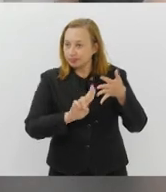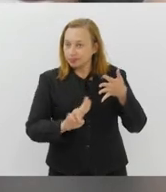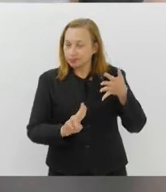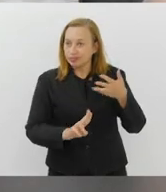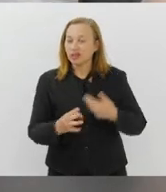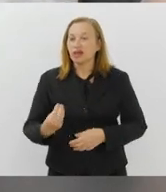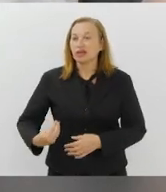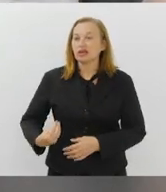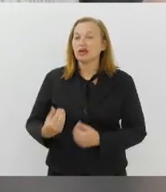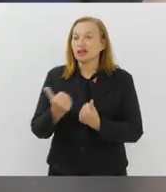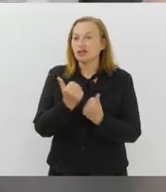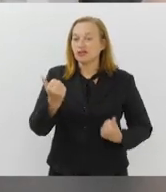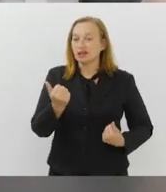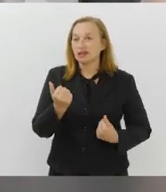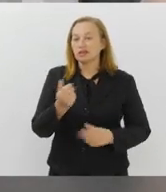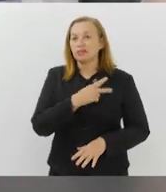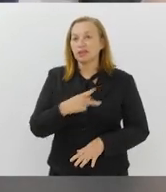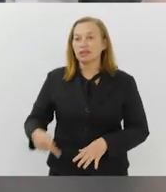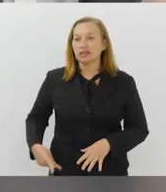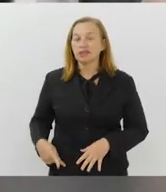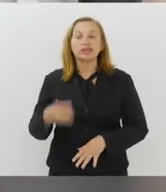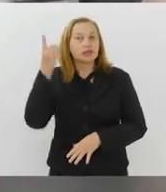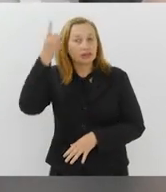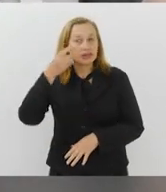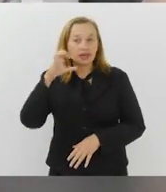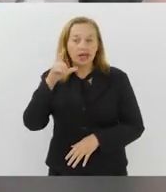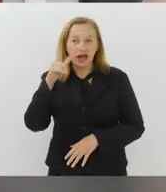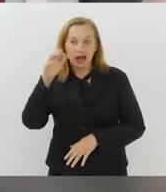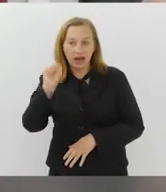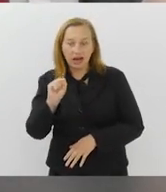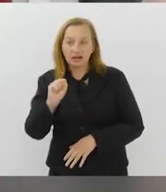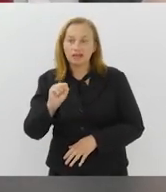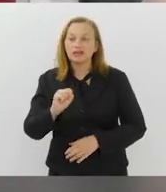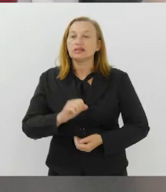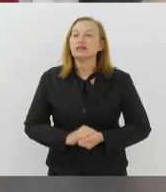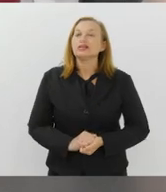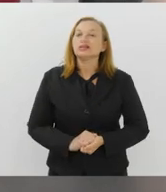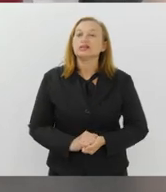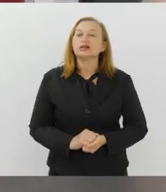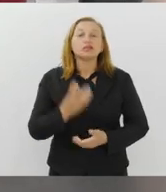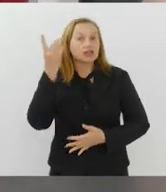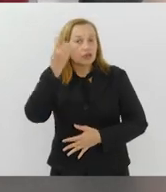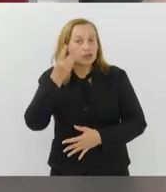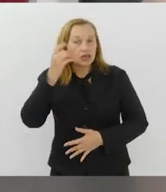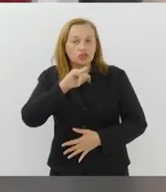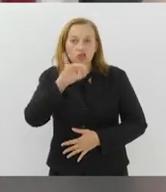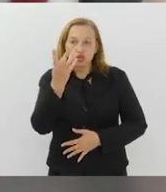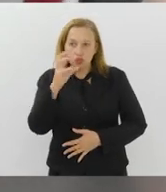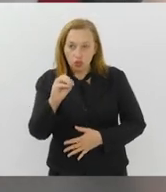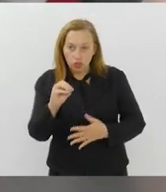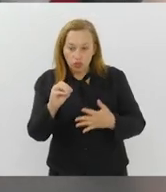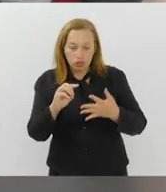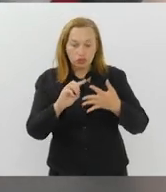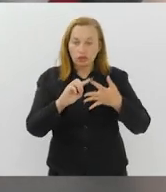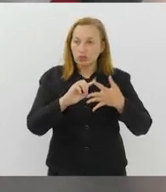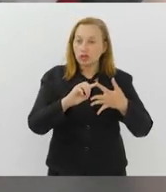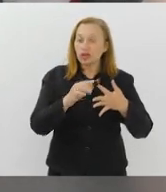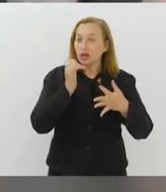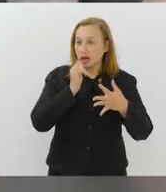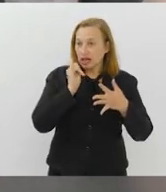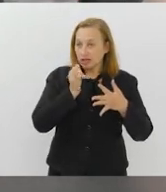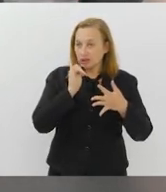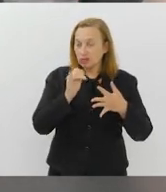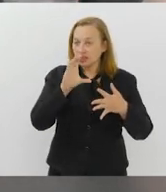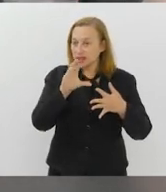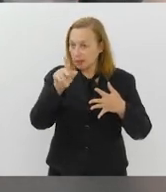presença da vice-presidente desta comissão, deputada Carla Machado, muito obrigado pela presença. Deputado Júlio Rocha, que é o relator desta